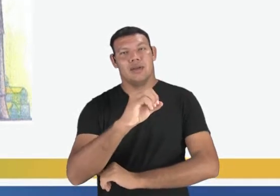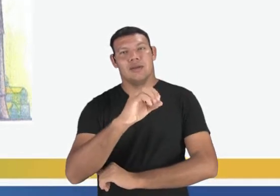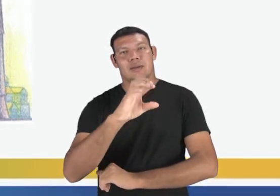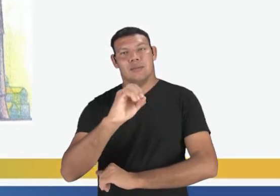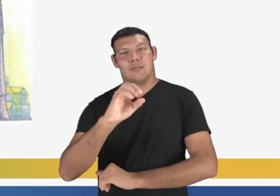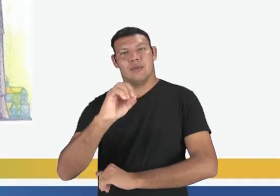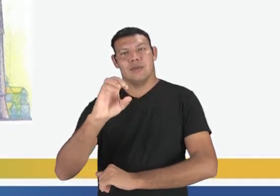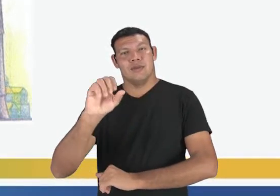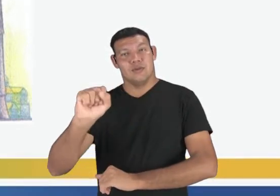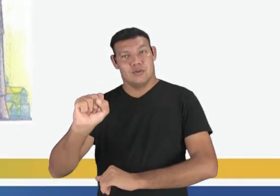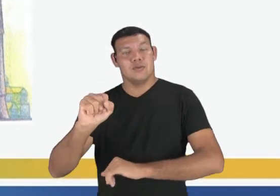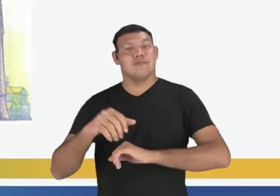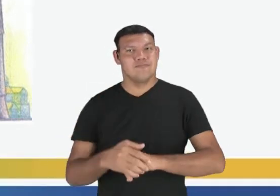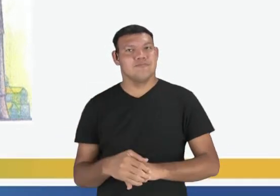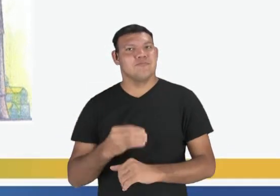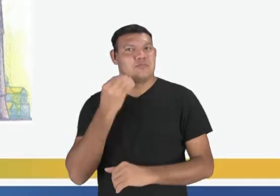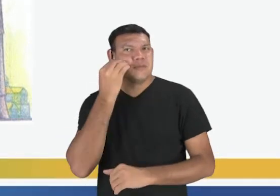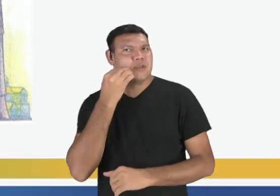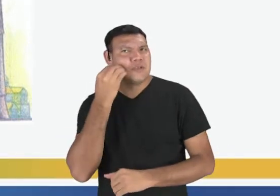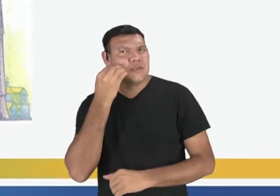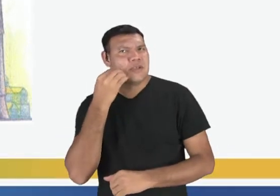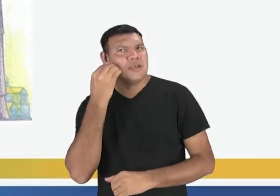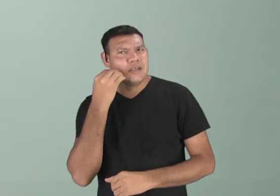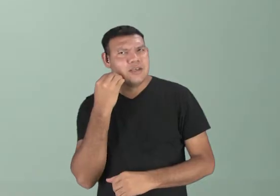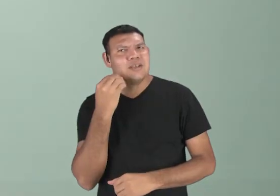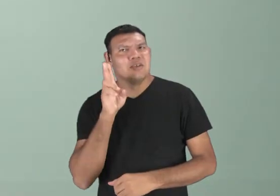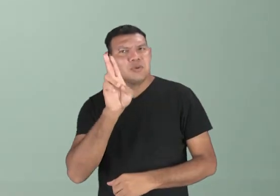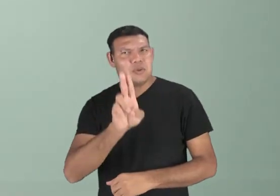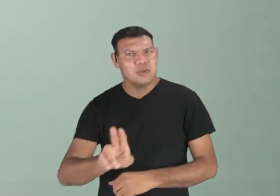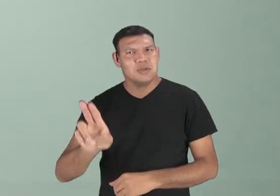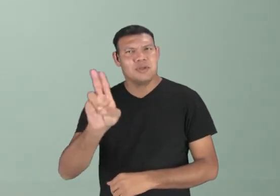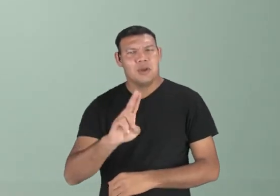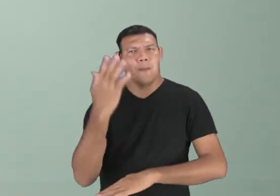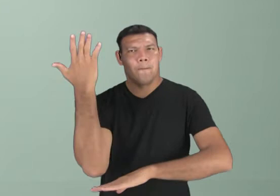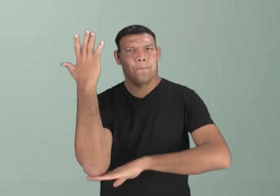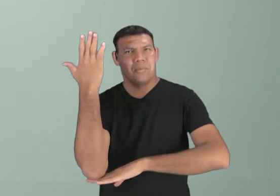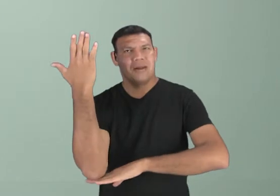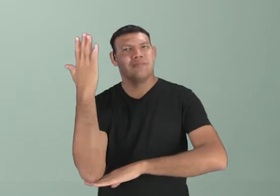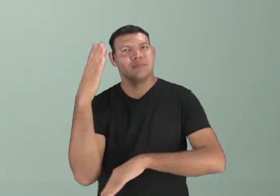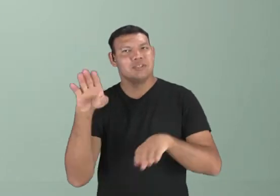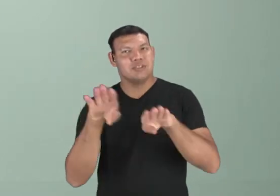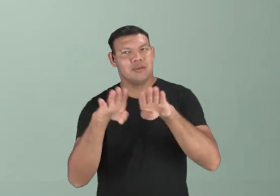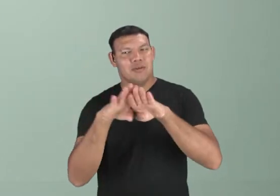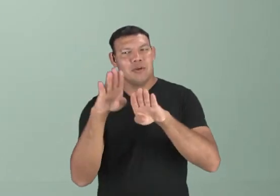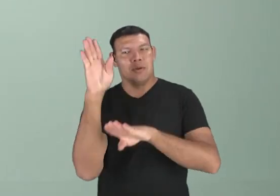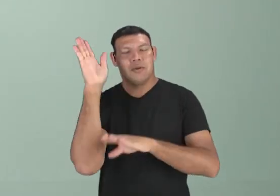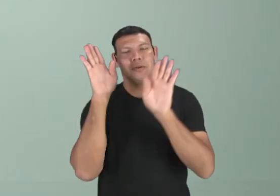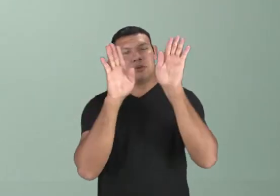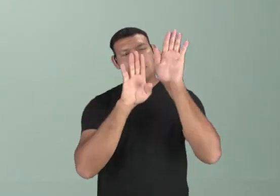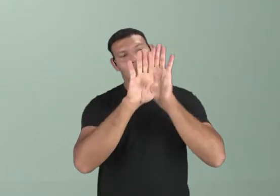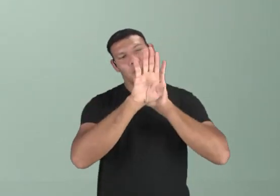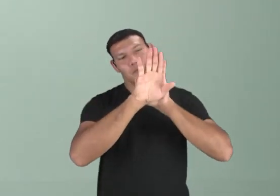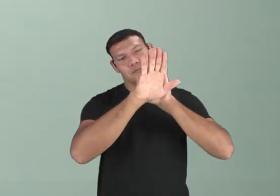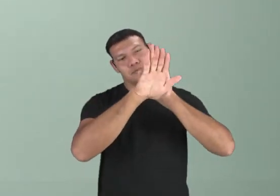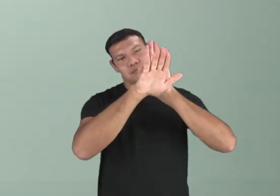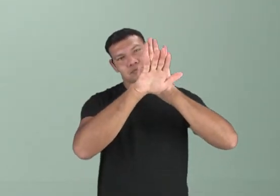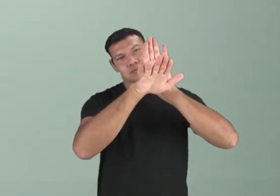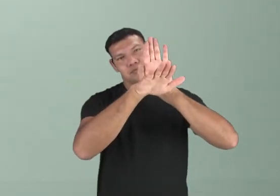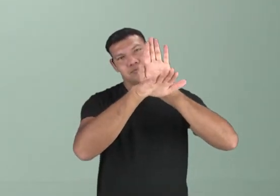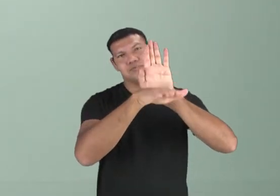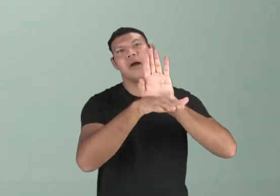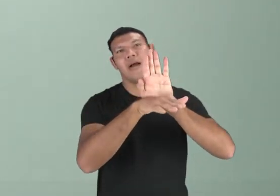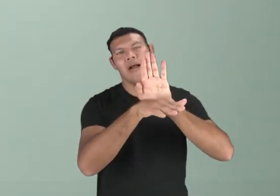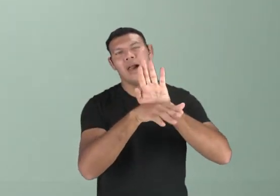fez um experimento interessante usando madeira e o cálculo das sombras que eram projetadas com essa madeira.